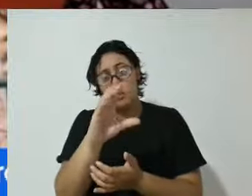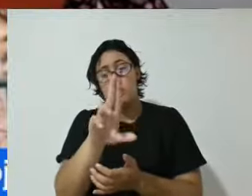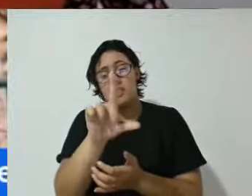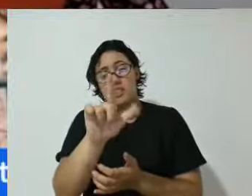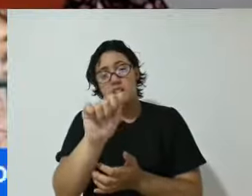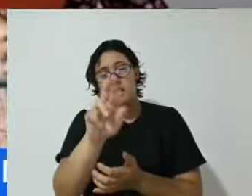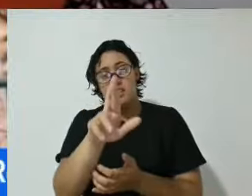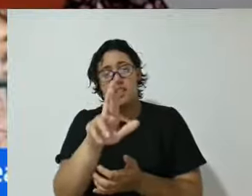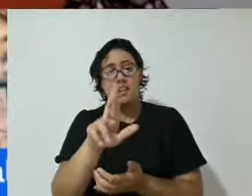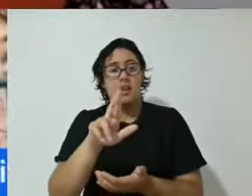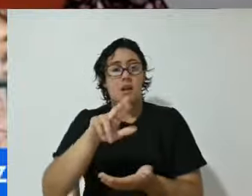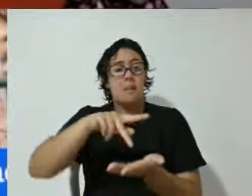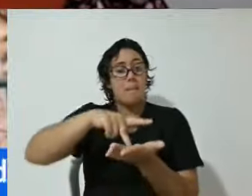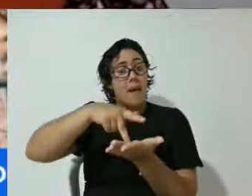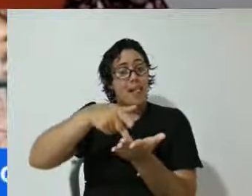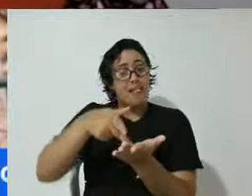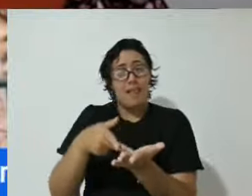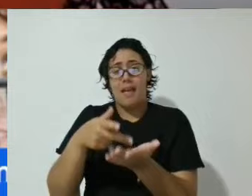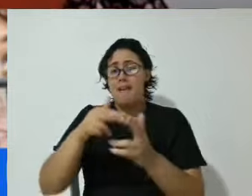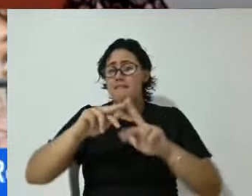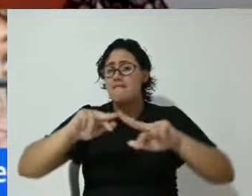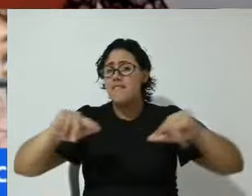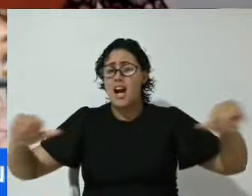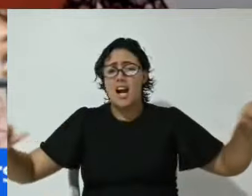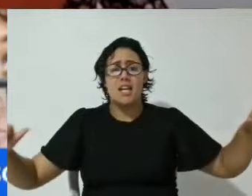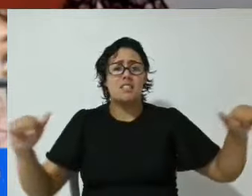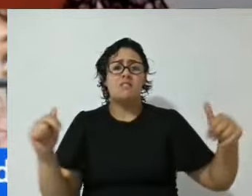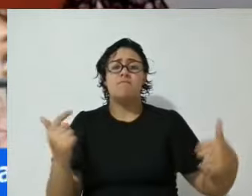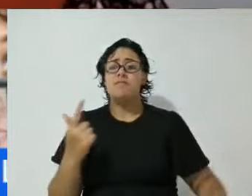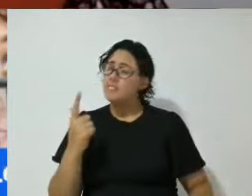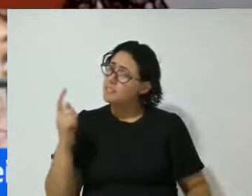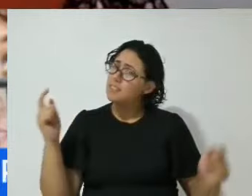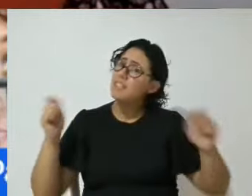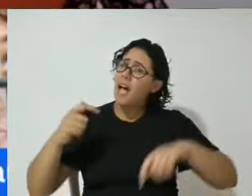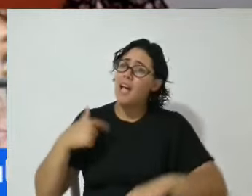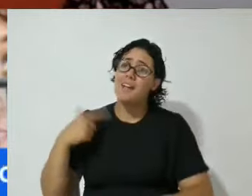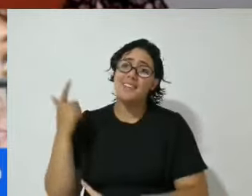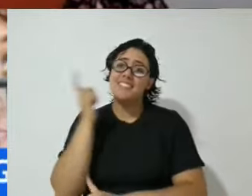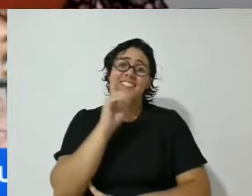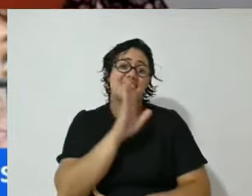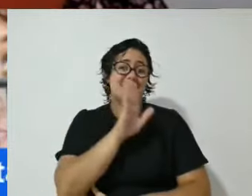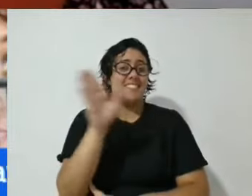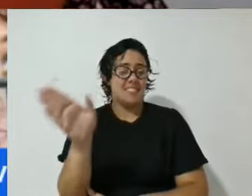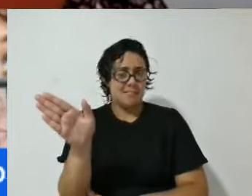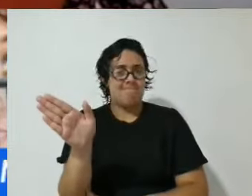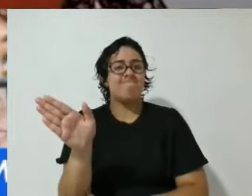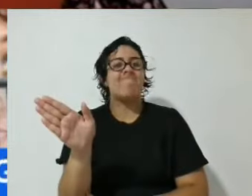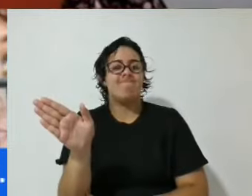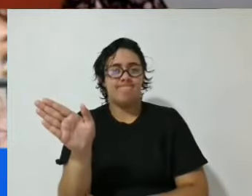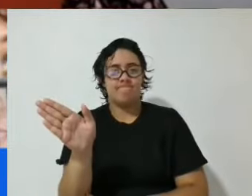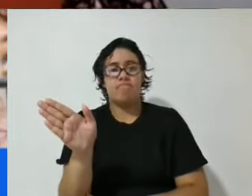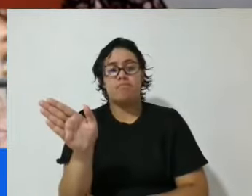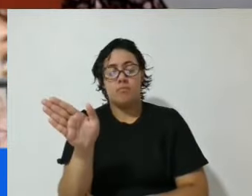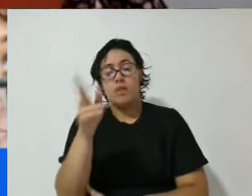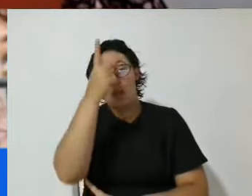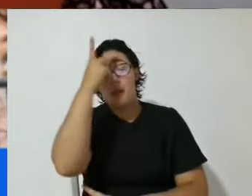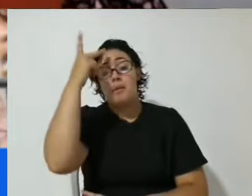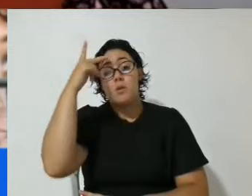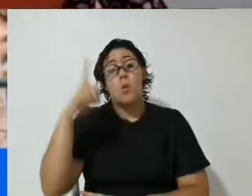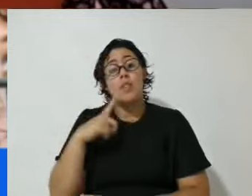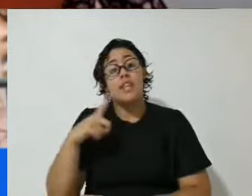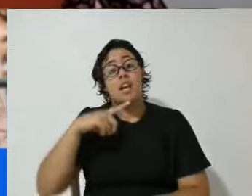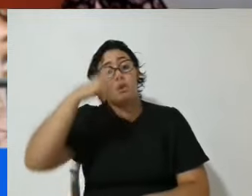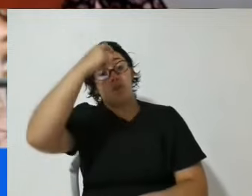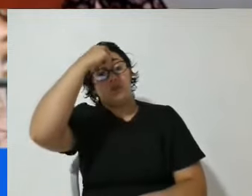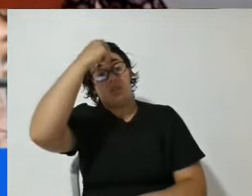para o balé infantil. Então, assim, e as pessoas, quando elas tinham a consciência do que